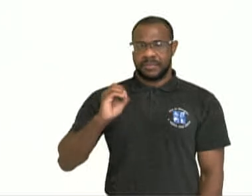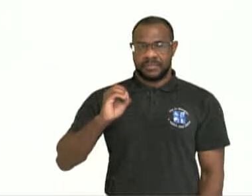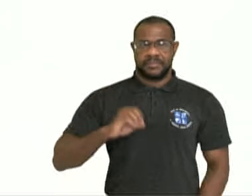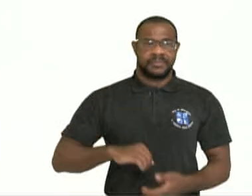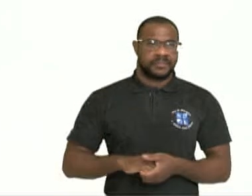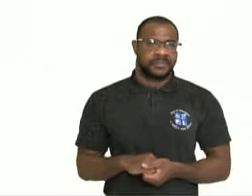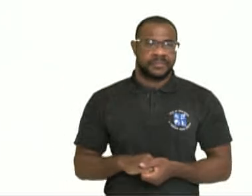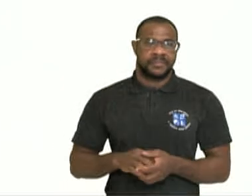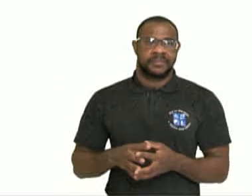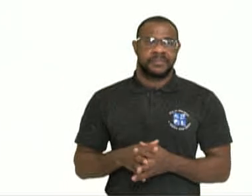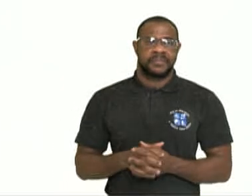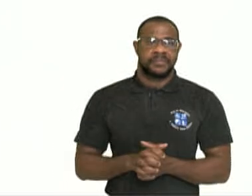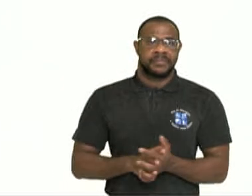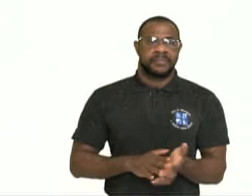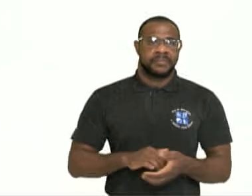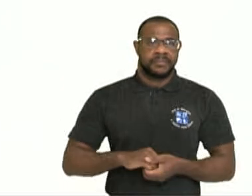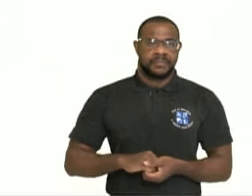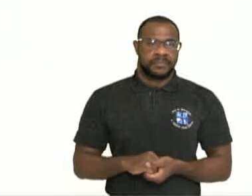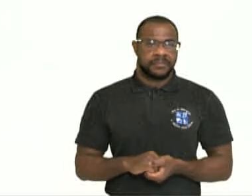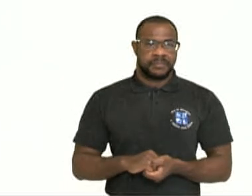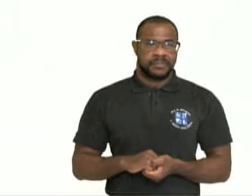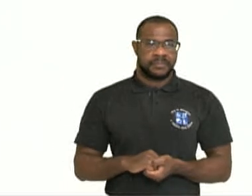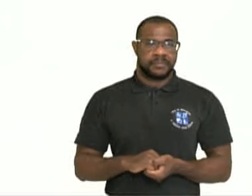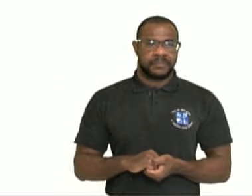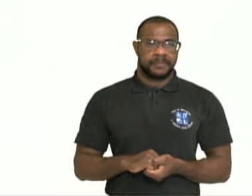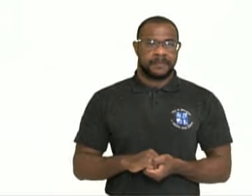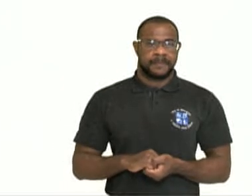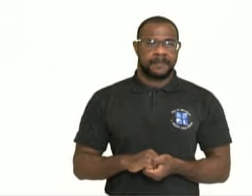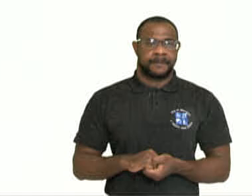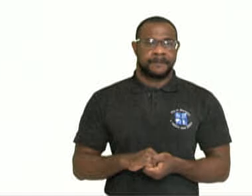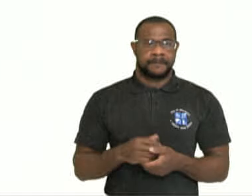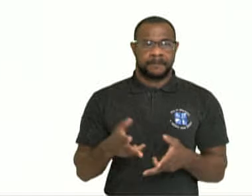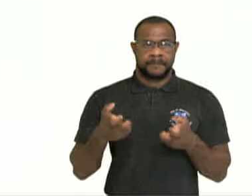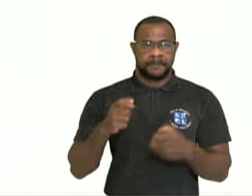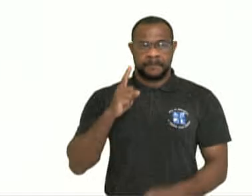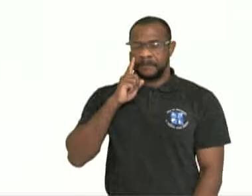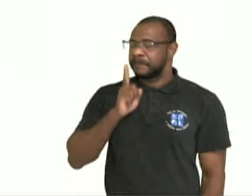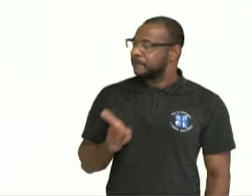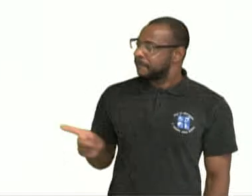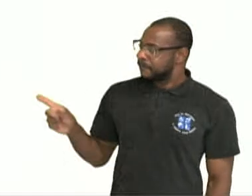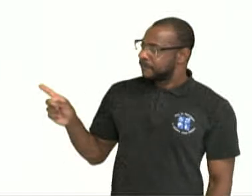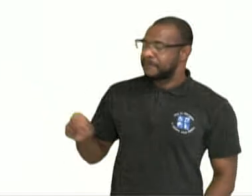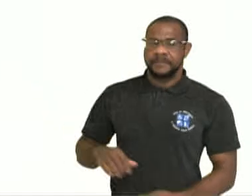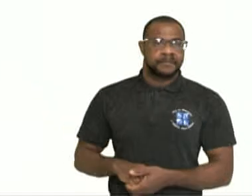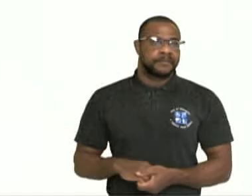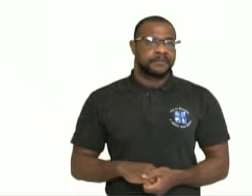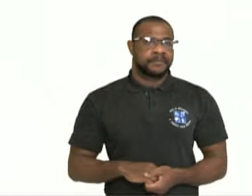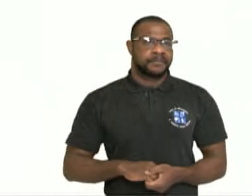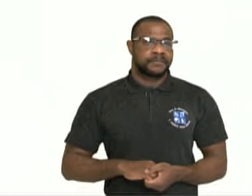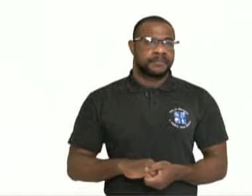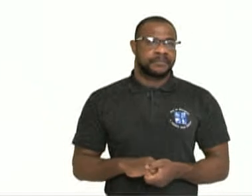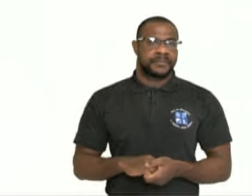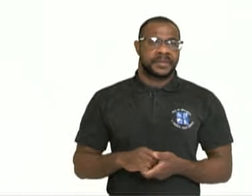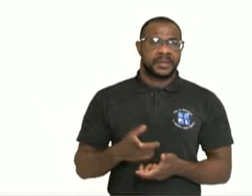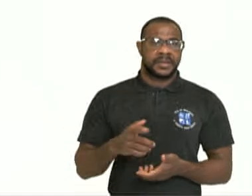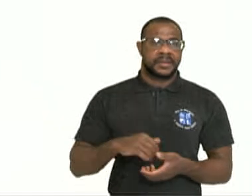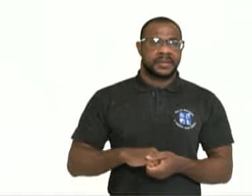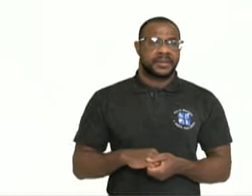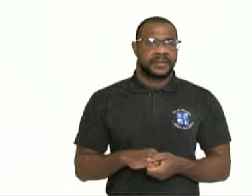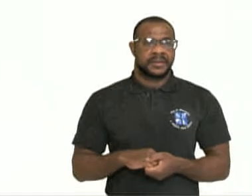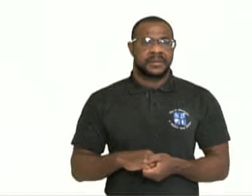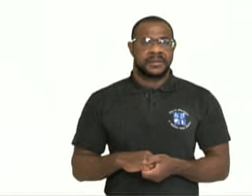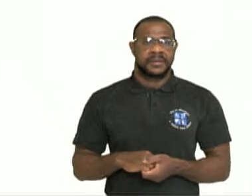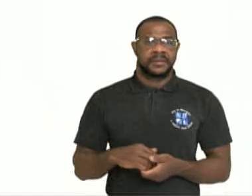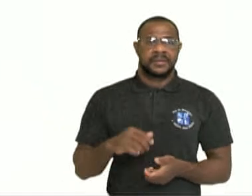ou 3% al mês. Tá? Observaram aqui, então? Para não acontecer, né? Colocando